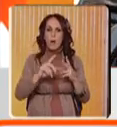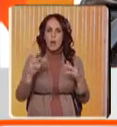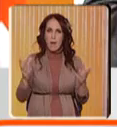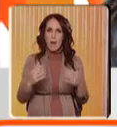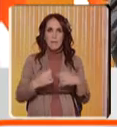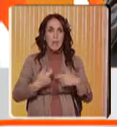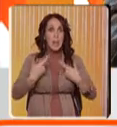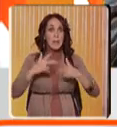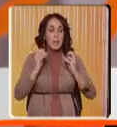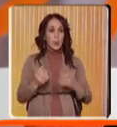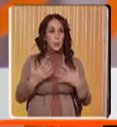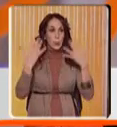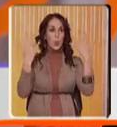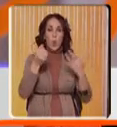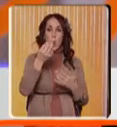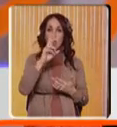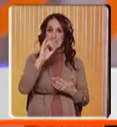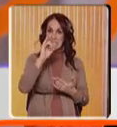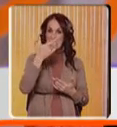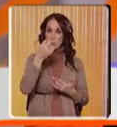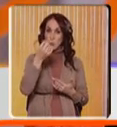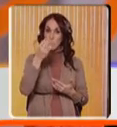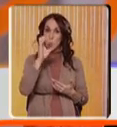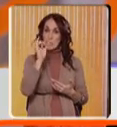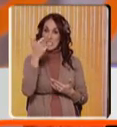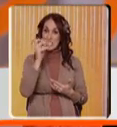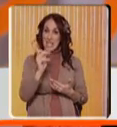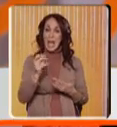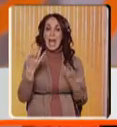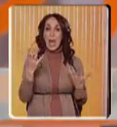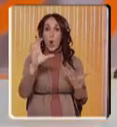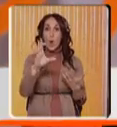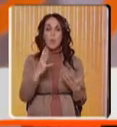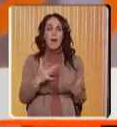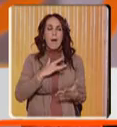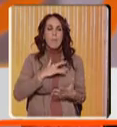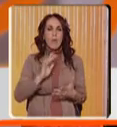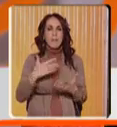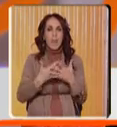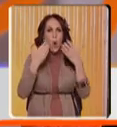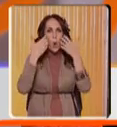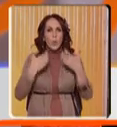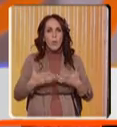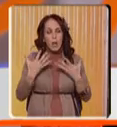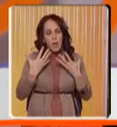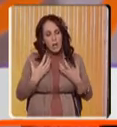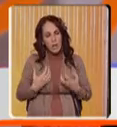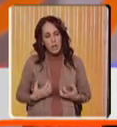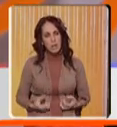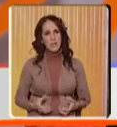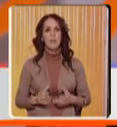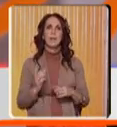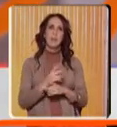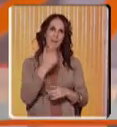oxitocina, que é a tal hormona do amor e que permite, de alguma forma, um tipo de relaxamento do corpo. Existe um desgaste. Porque isso